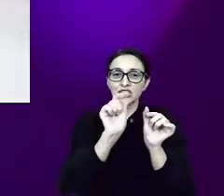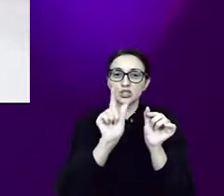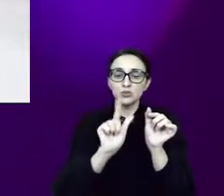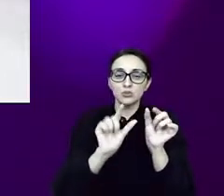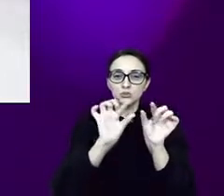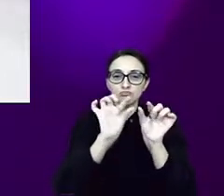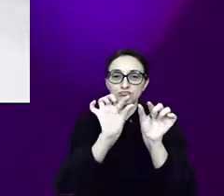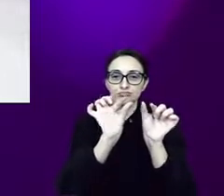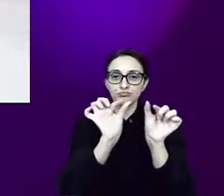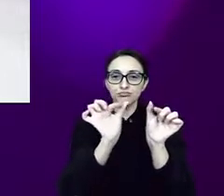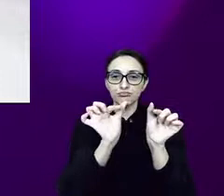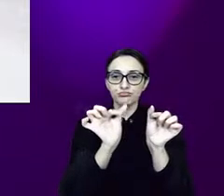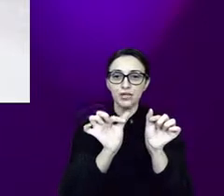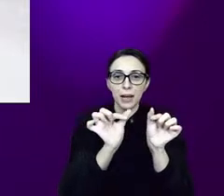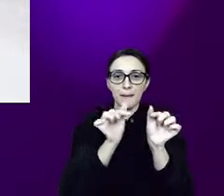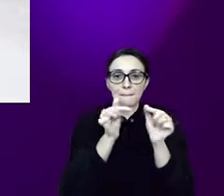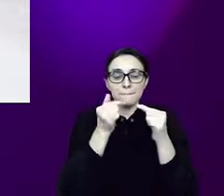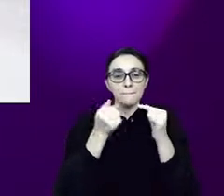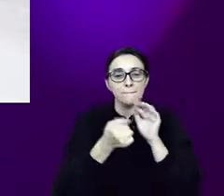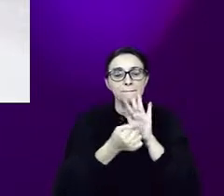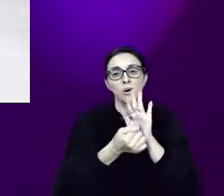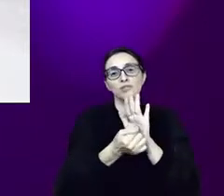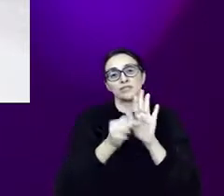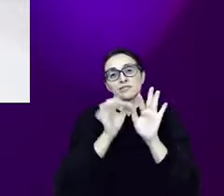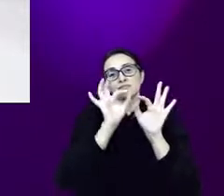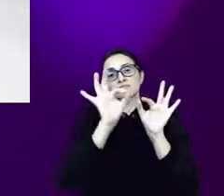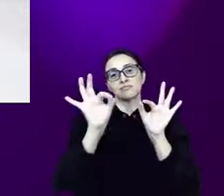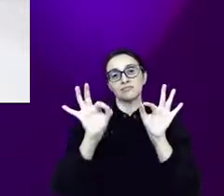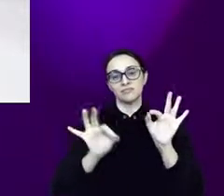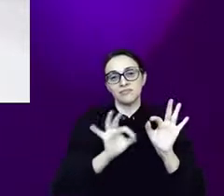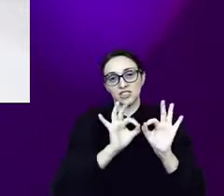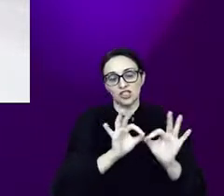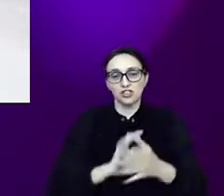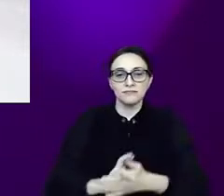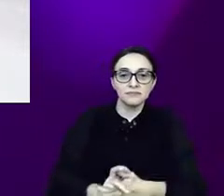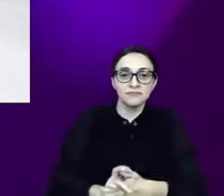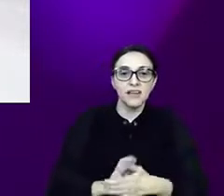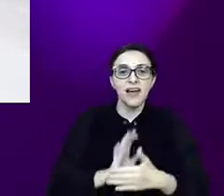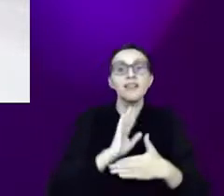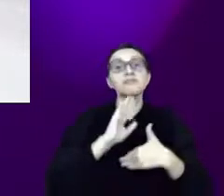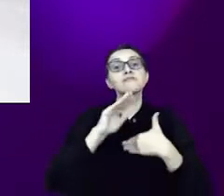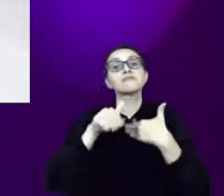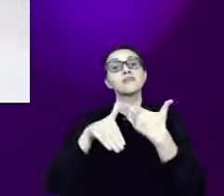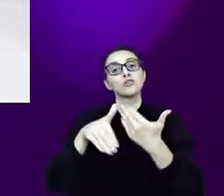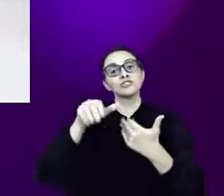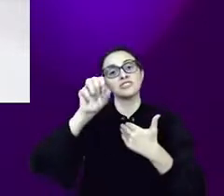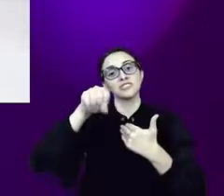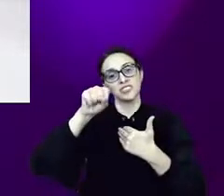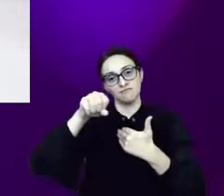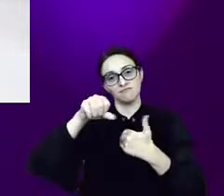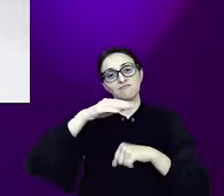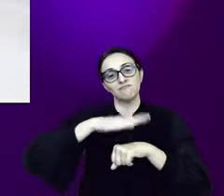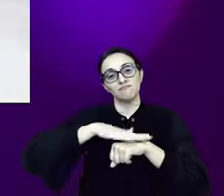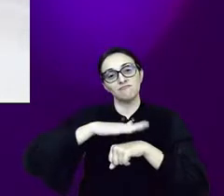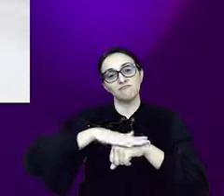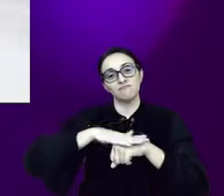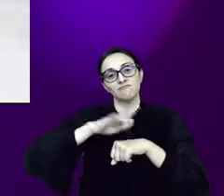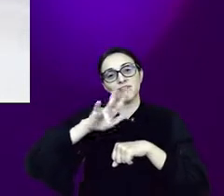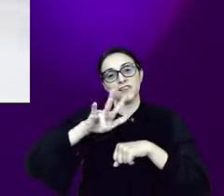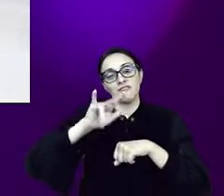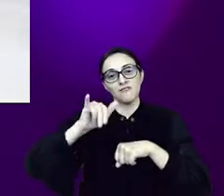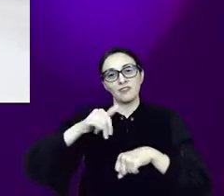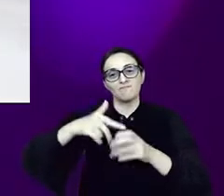realmente elas estão na posição que você gostaria. Então, aí sim a gente parte para o ato